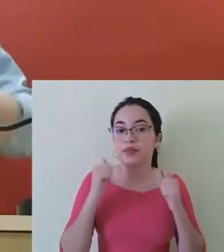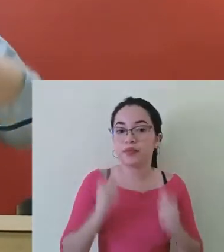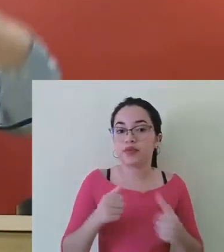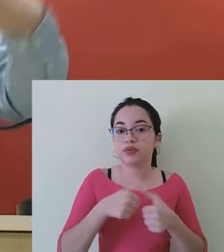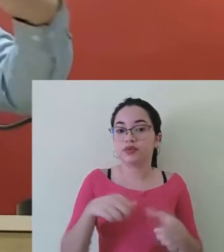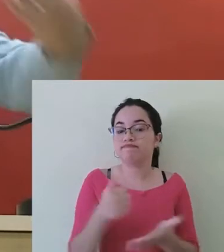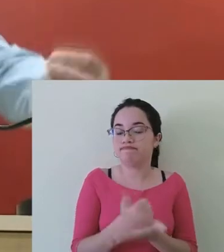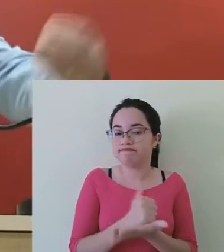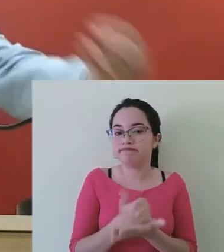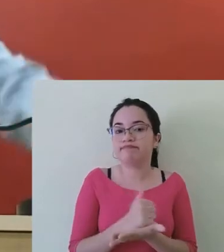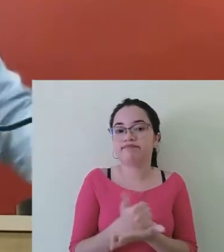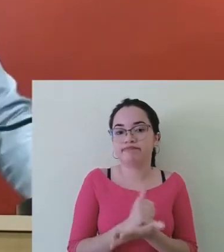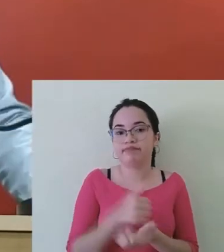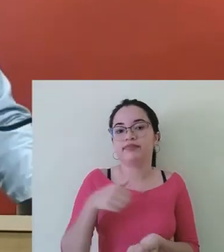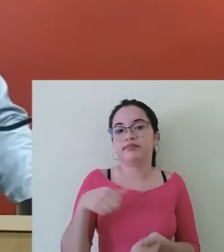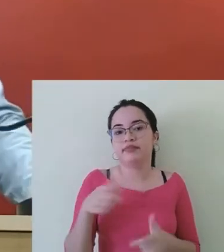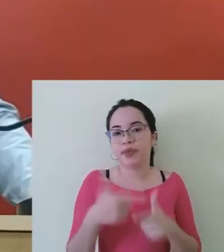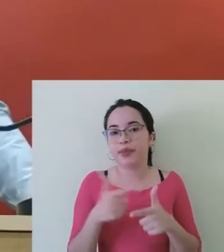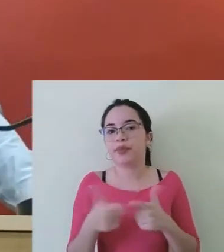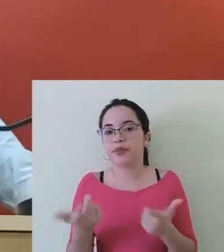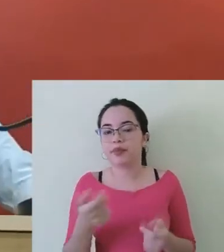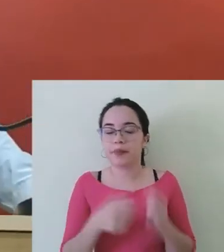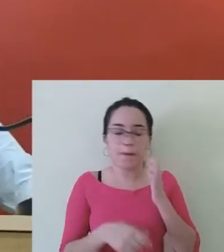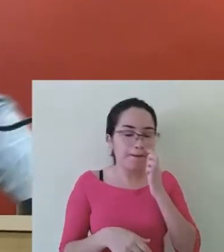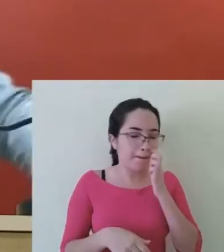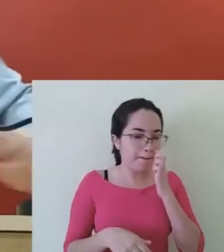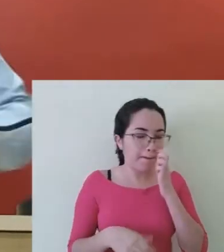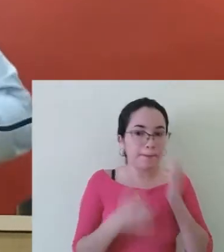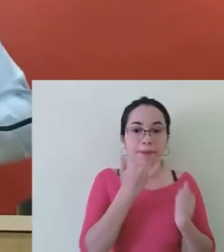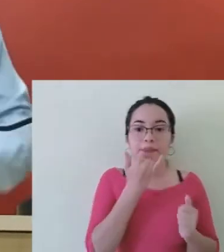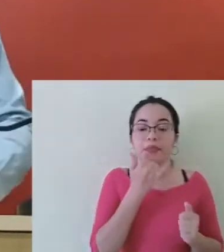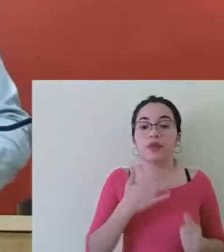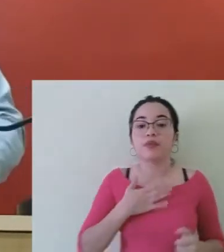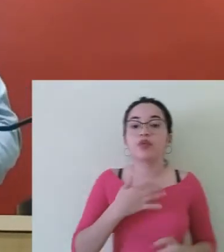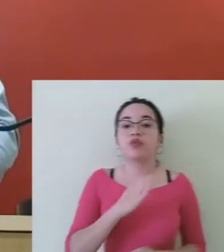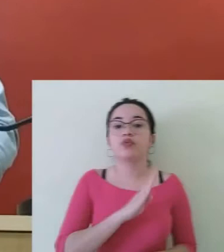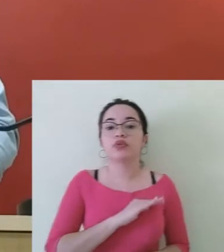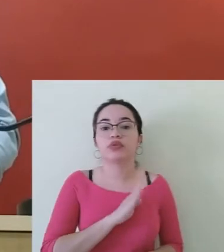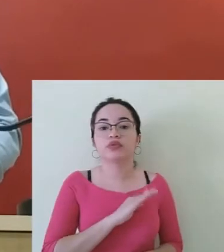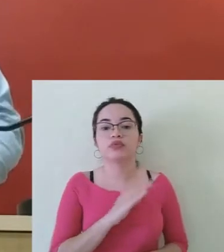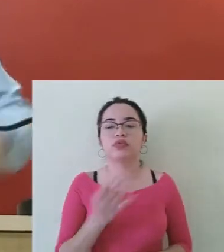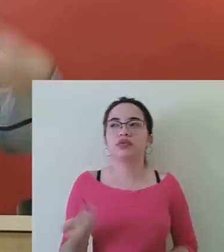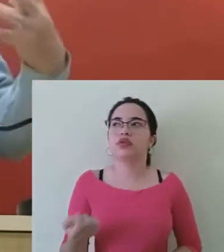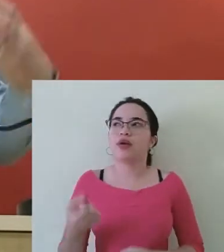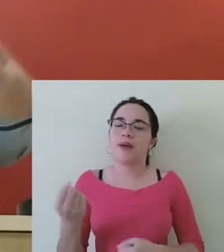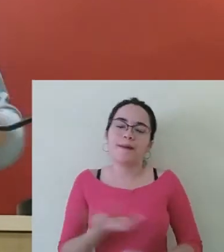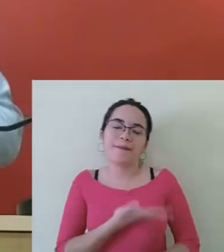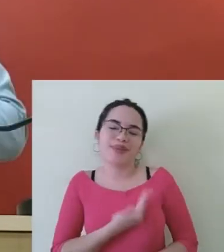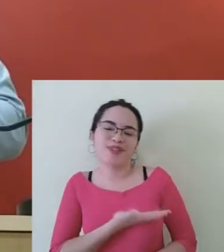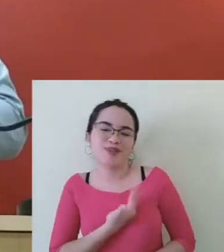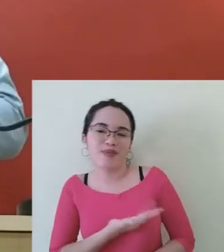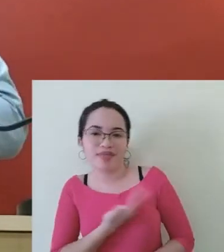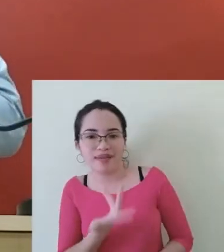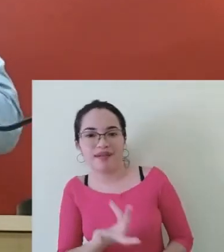pecadora pode estar dominando nessa situação. Meu coração pode estar iludido,